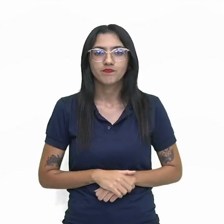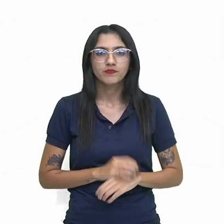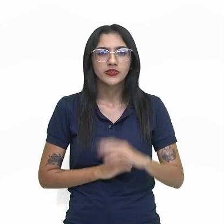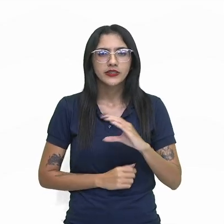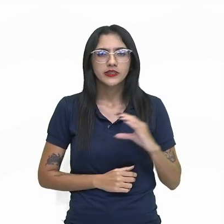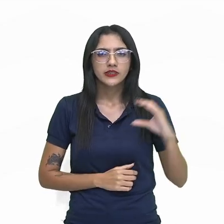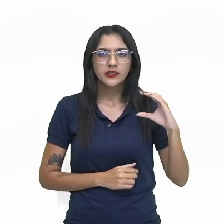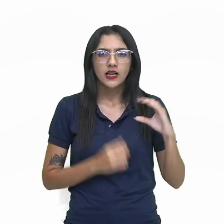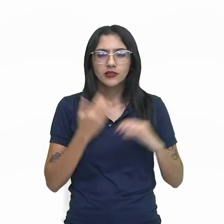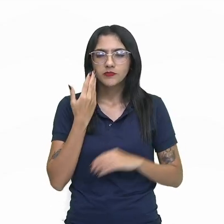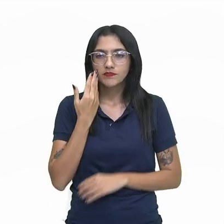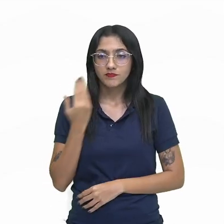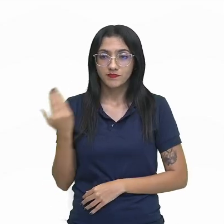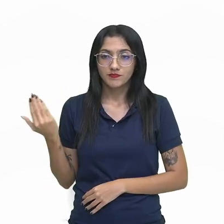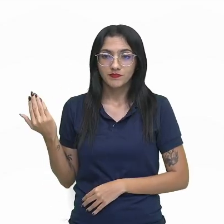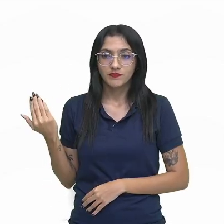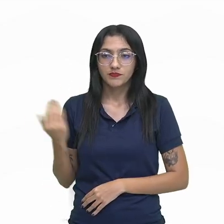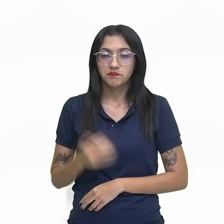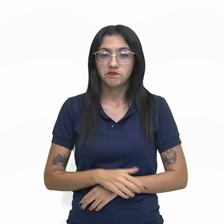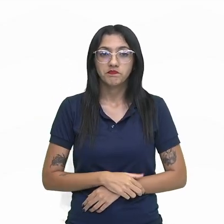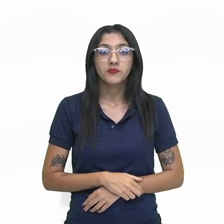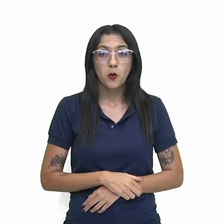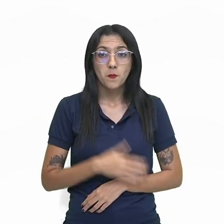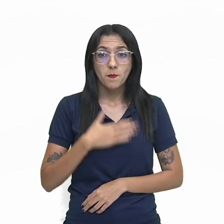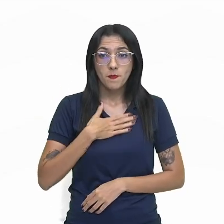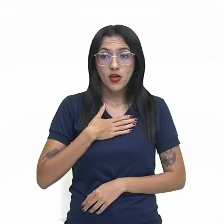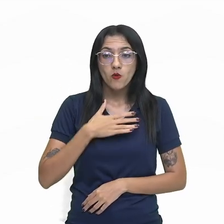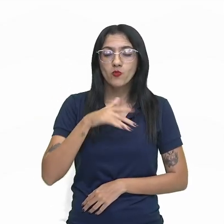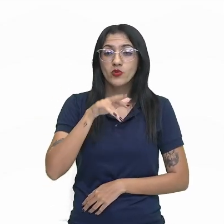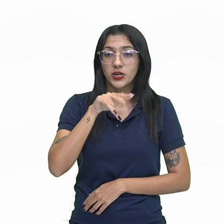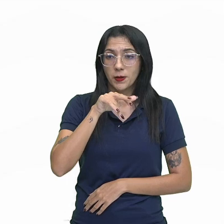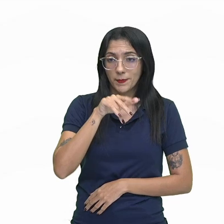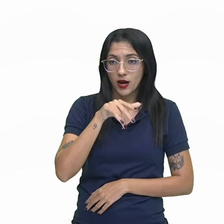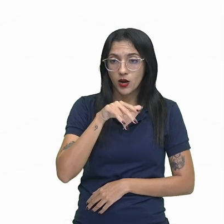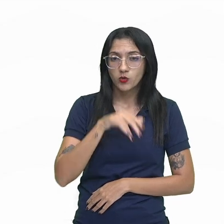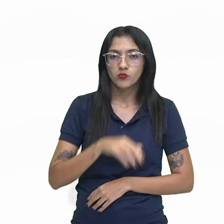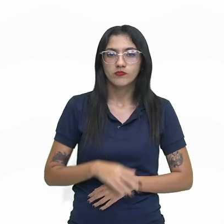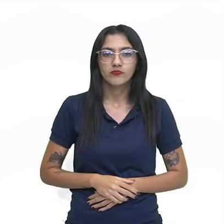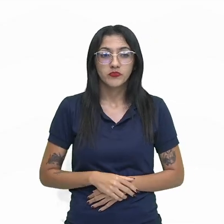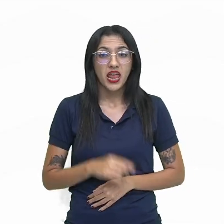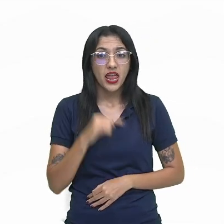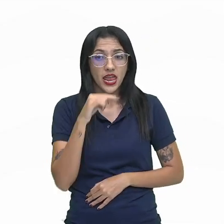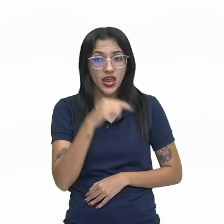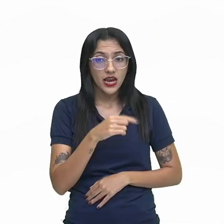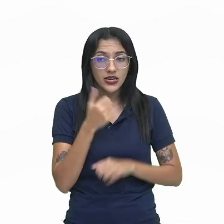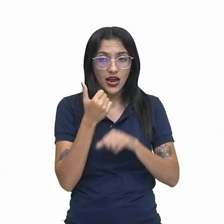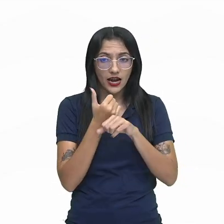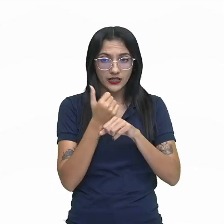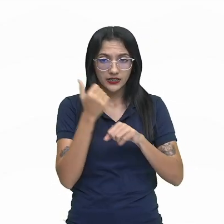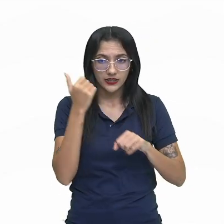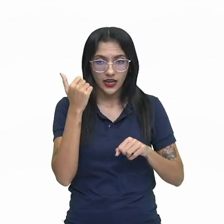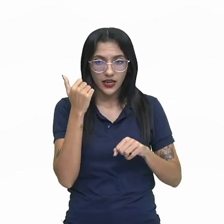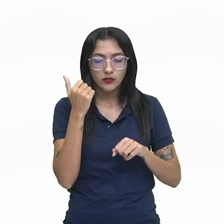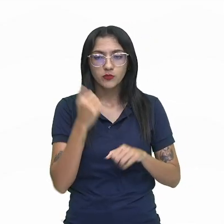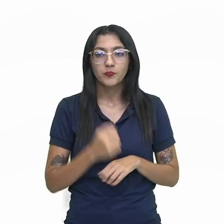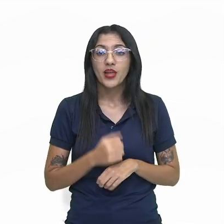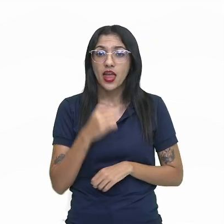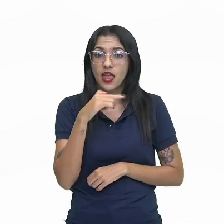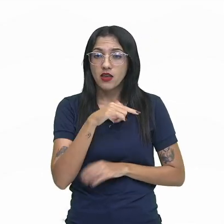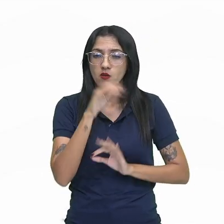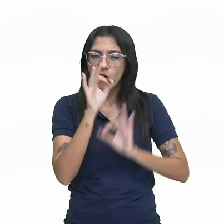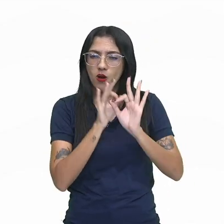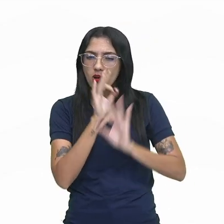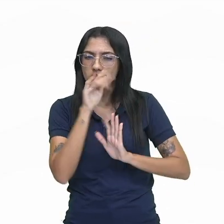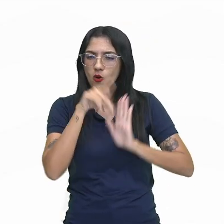meu irmão, veja bem, que é arquiteto, fez o projeto